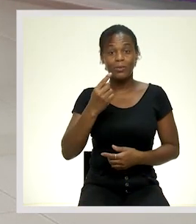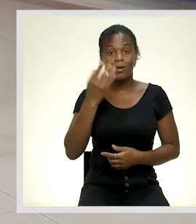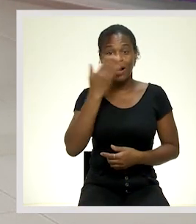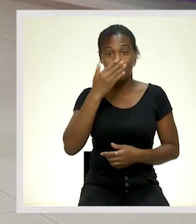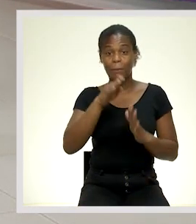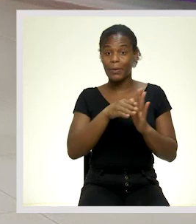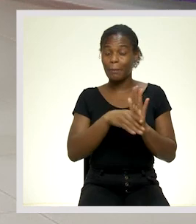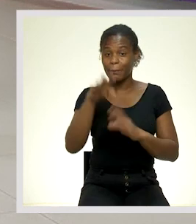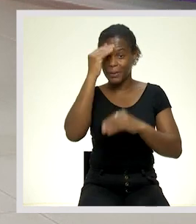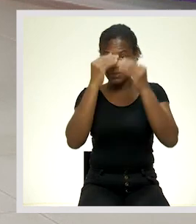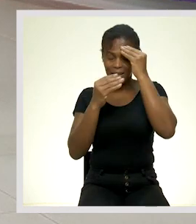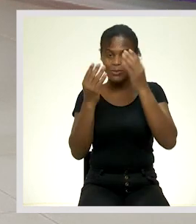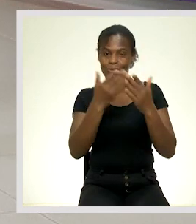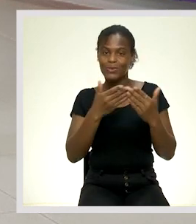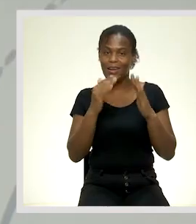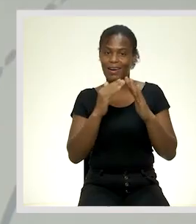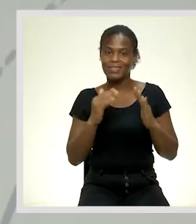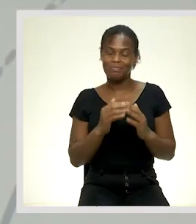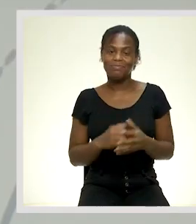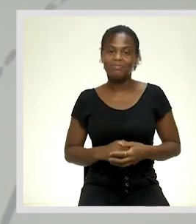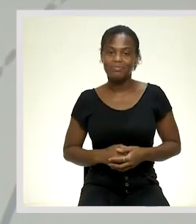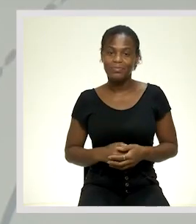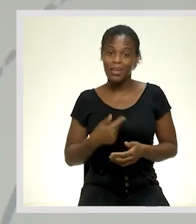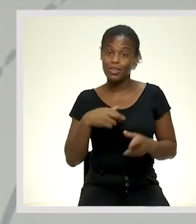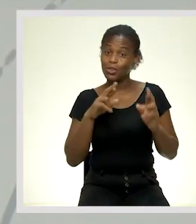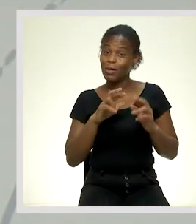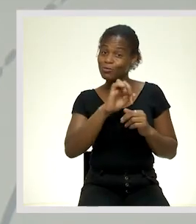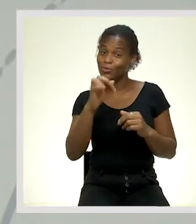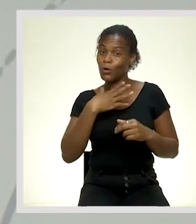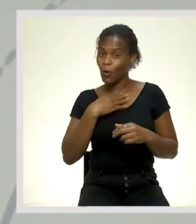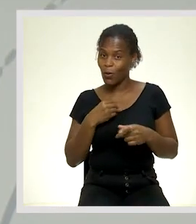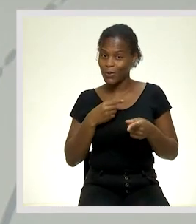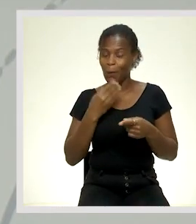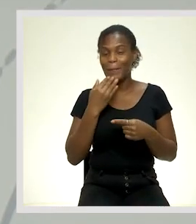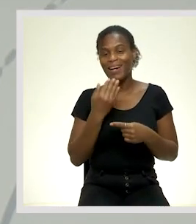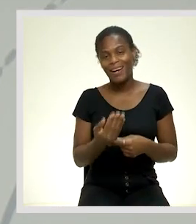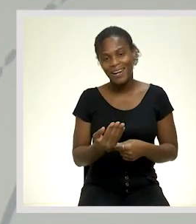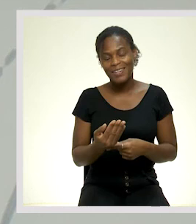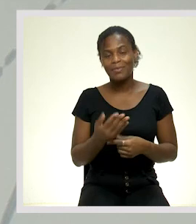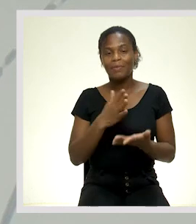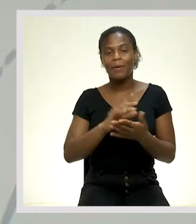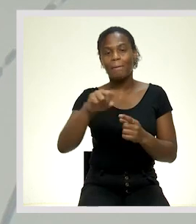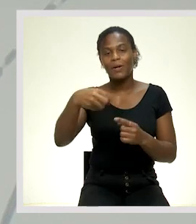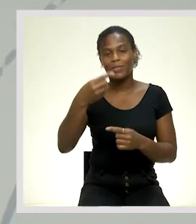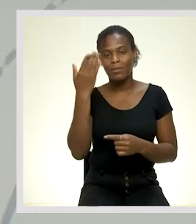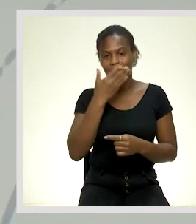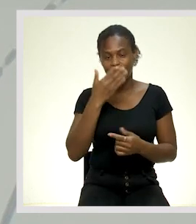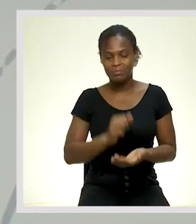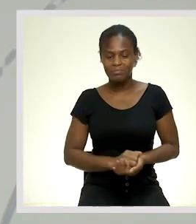programa Aprender e Estudar em Casa. Espero que tenham gostado. Muito obrigado. Até a próxima aula.